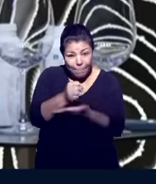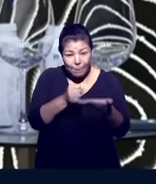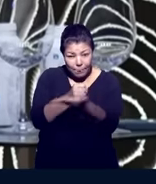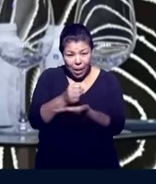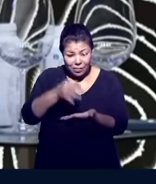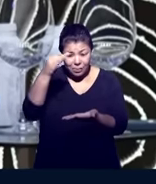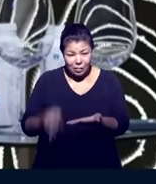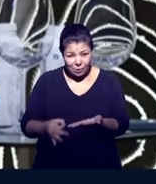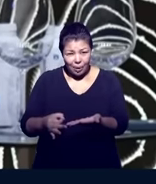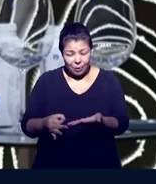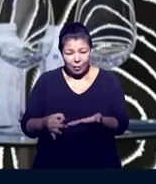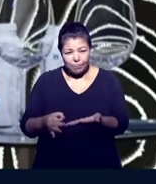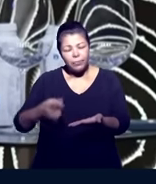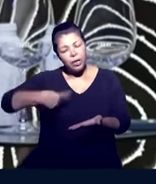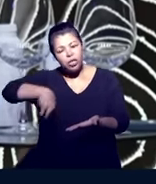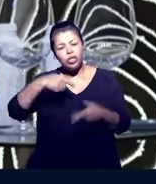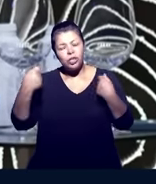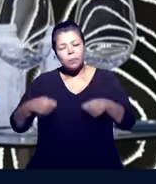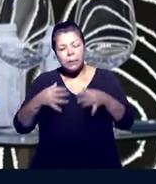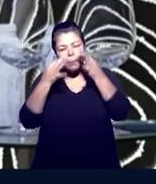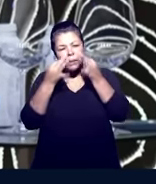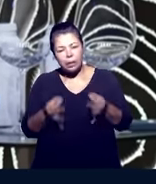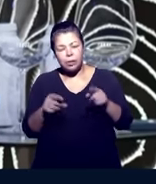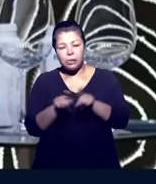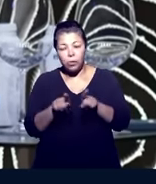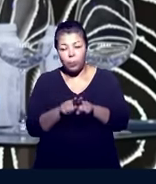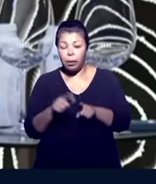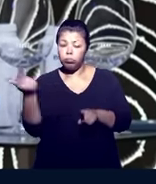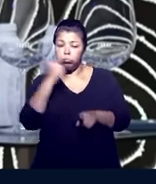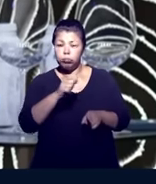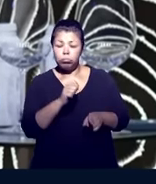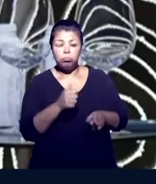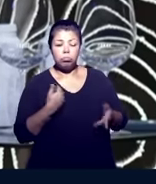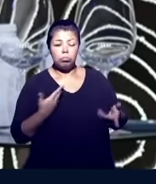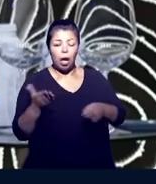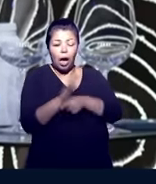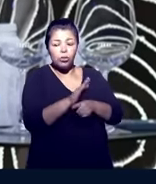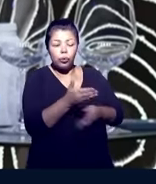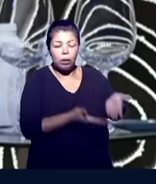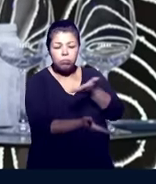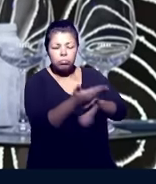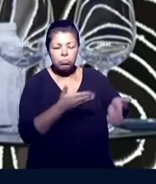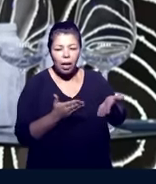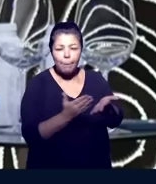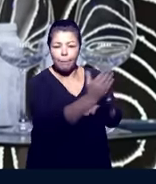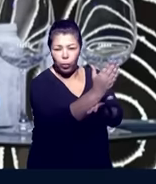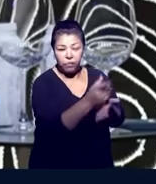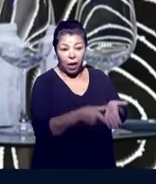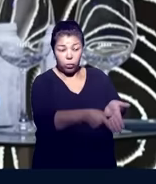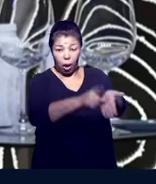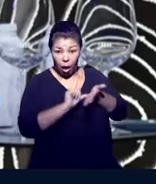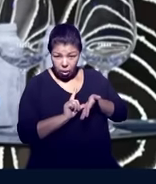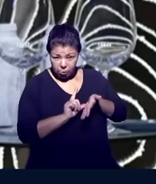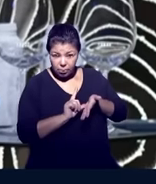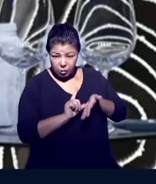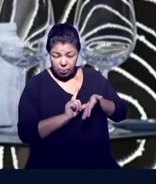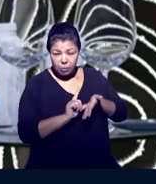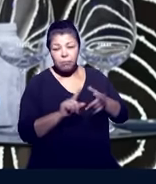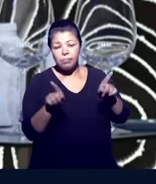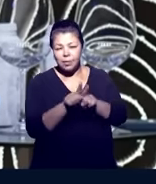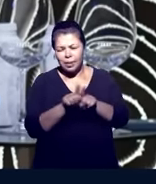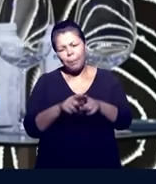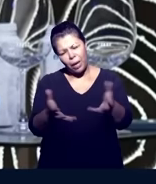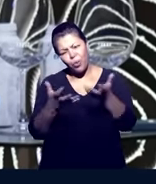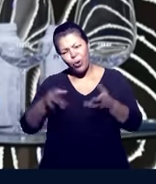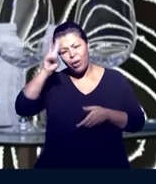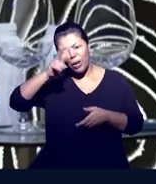ela Ele vai dar sustentabilidade tanto para aquilo que foi aprovado no período anterior recente eu quero